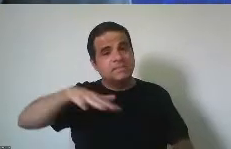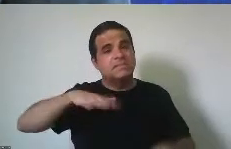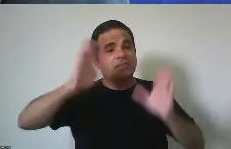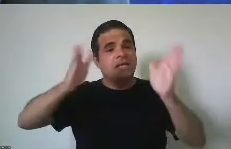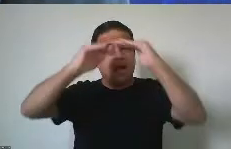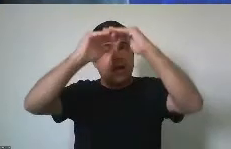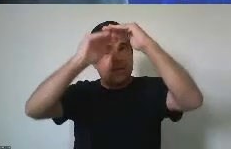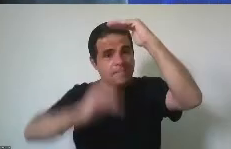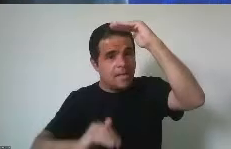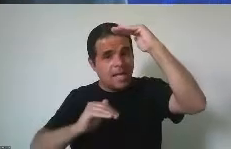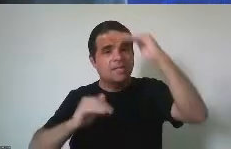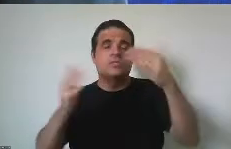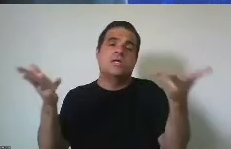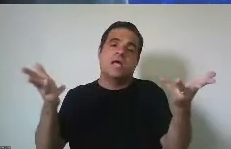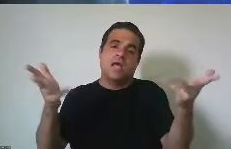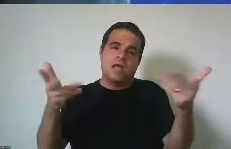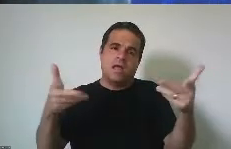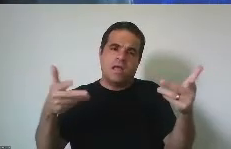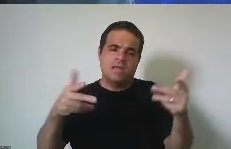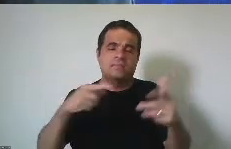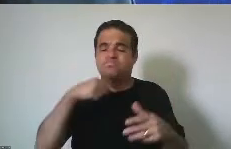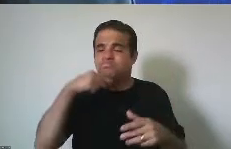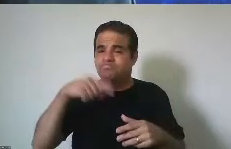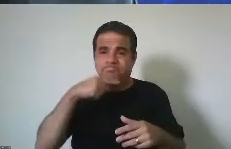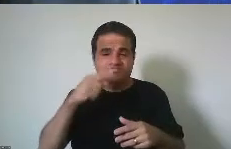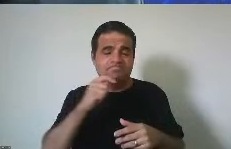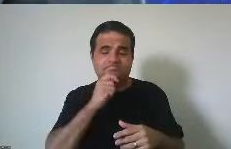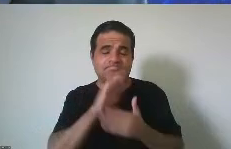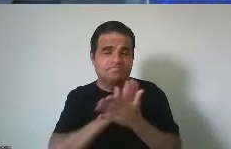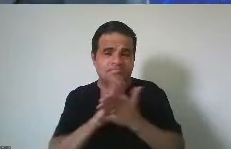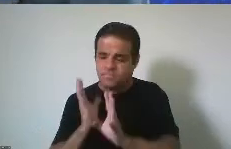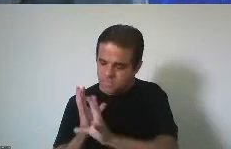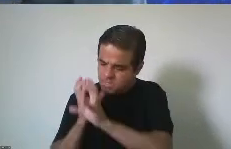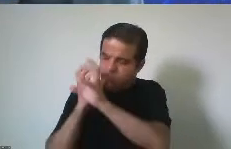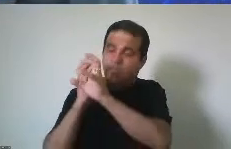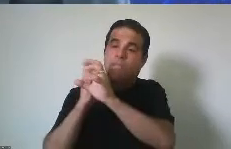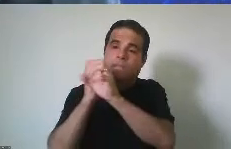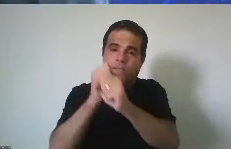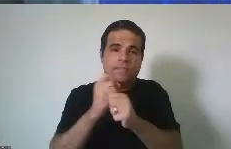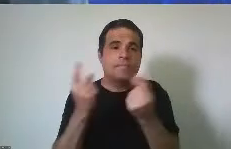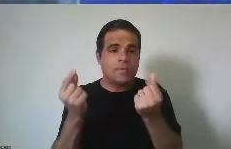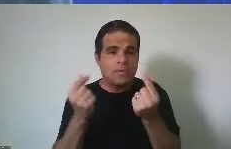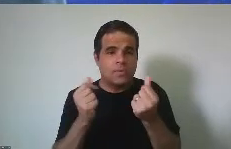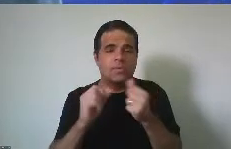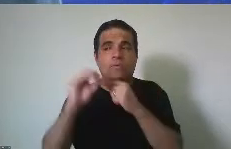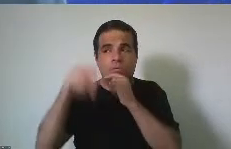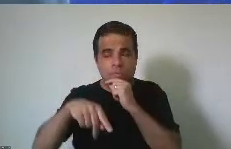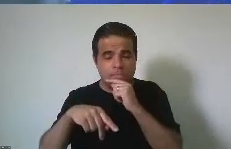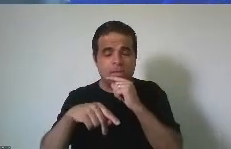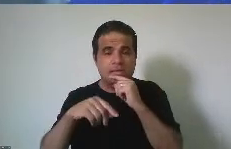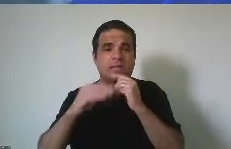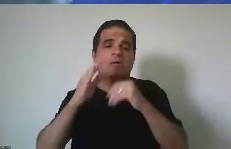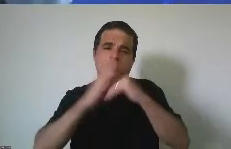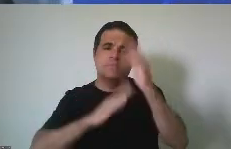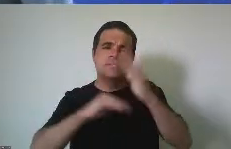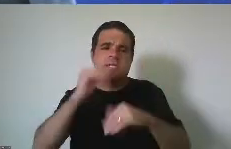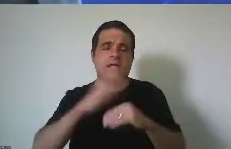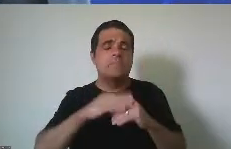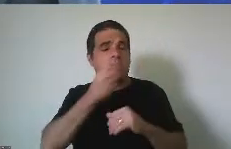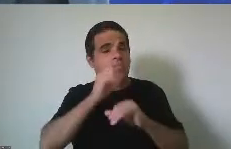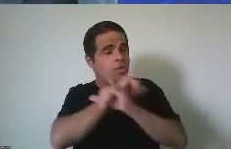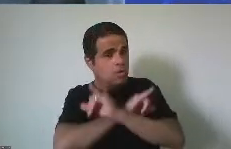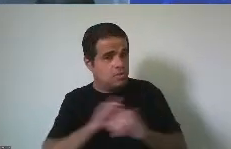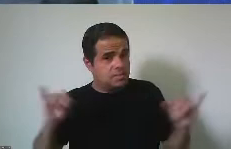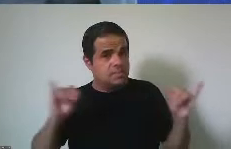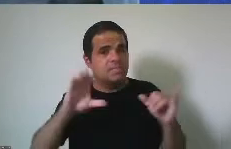da Fronteira eficiência Não Há matéria a totalitaria esse curto as operação de manutenção para conhecer isso a boa notícia que